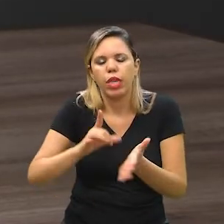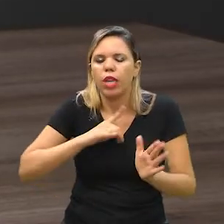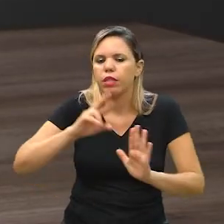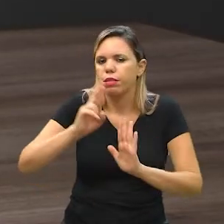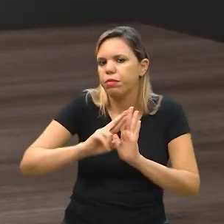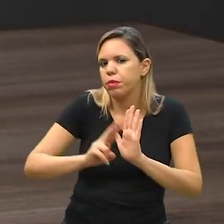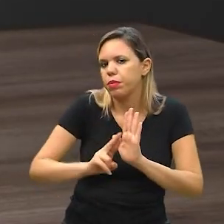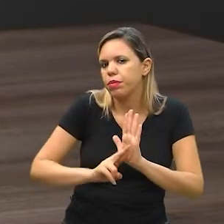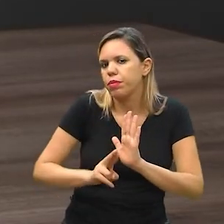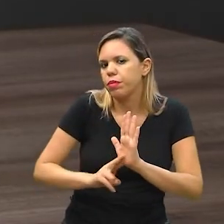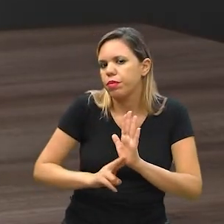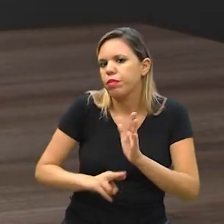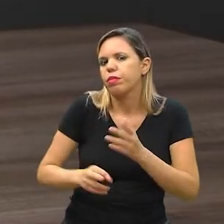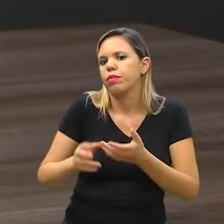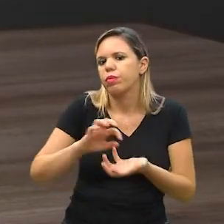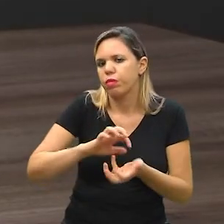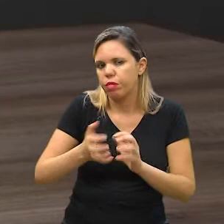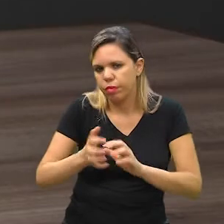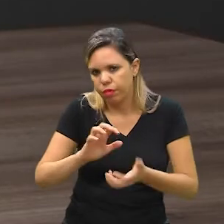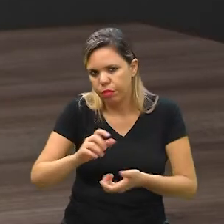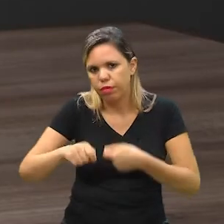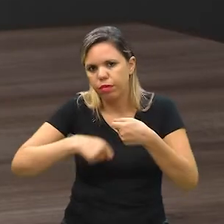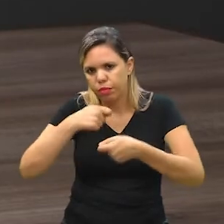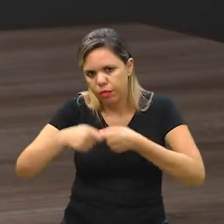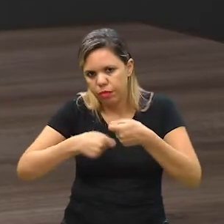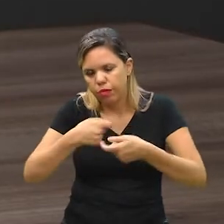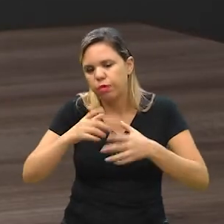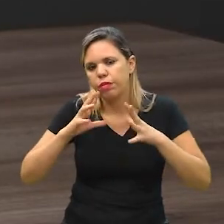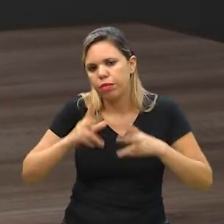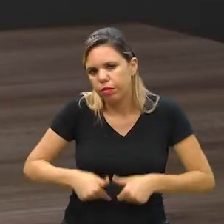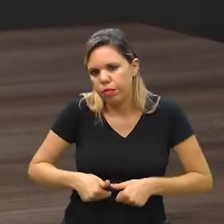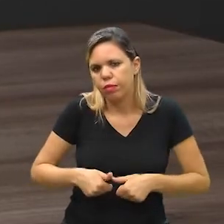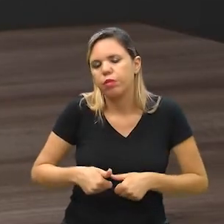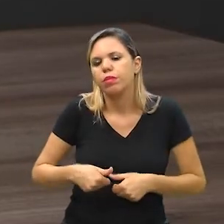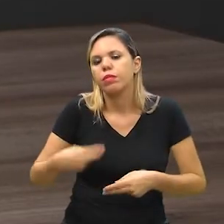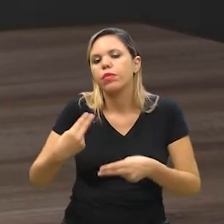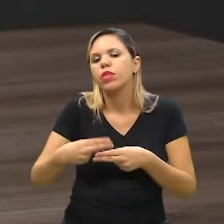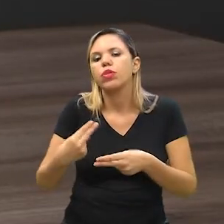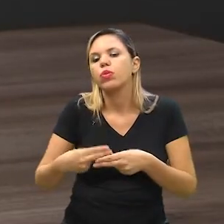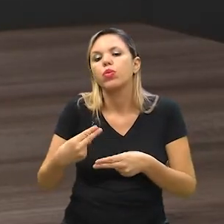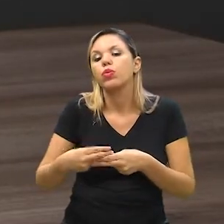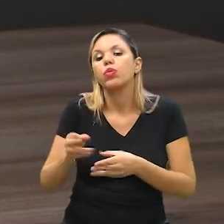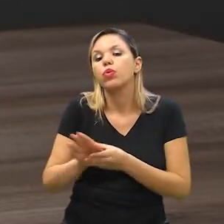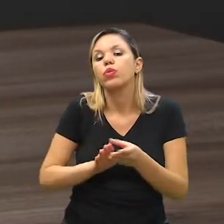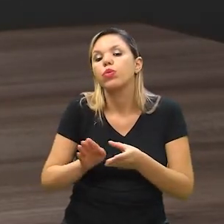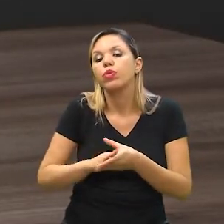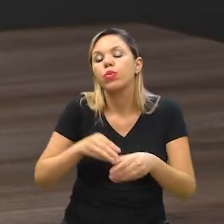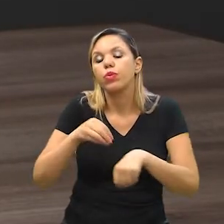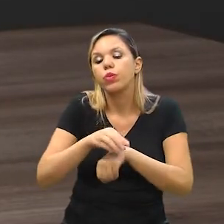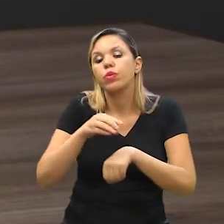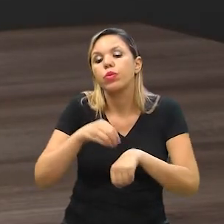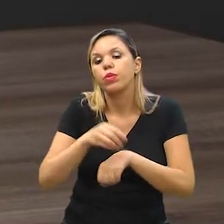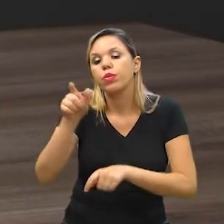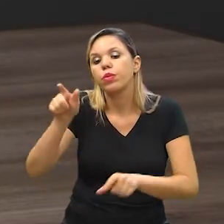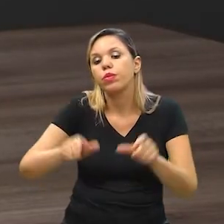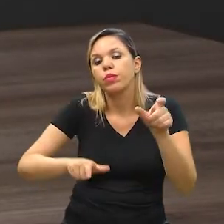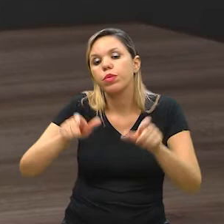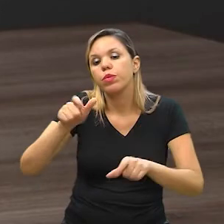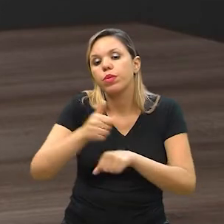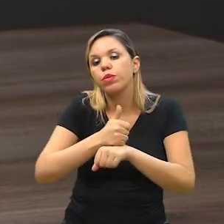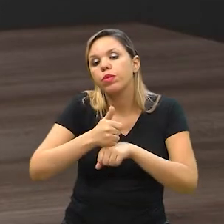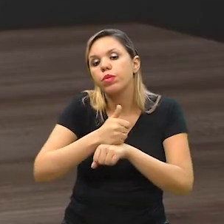os protocolos de manipulação de alimentos e tudo mais. O Sebrae, que tipo de orientação ele dá para